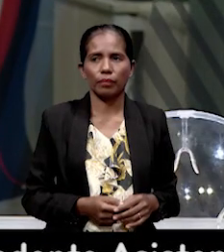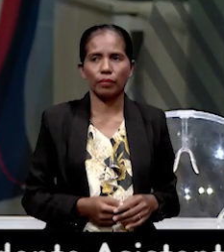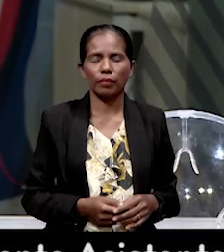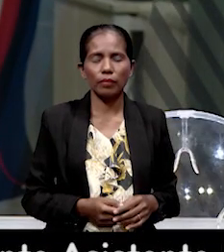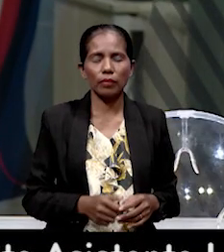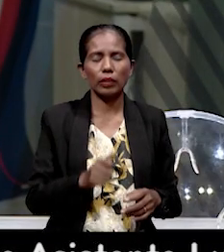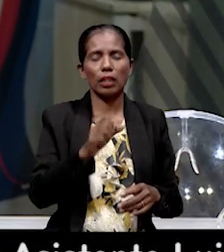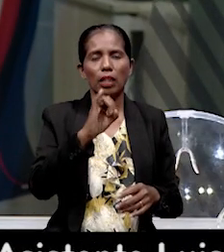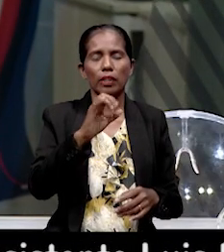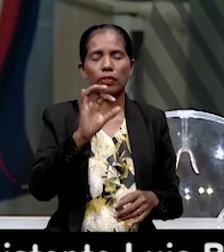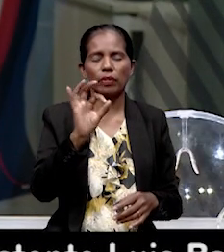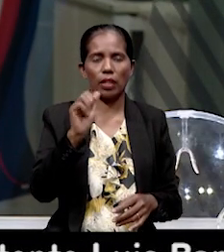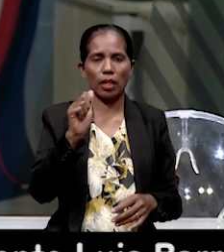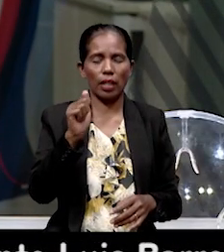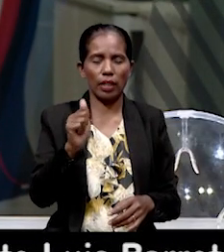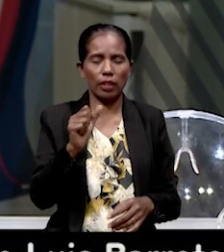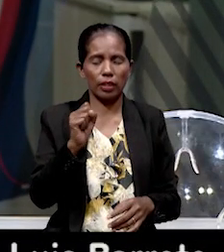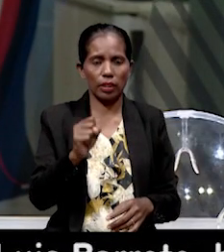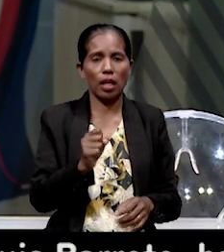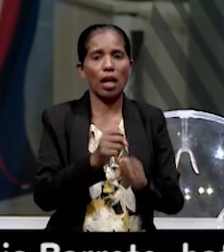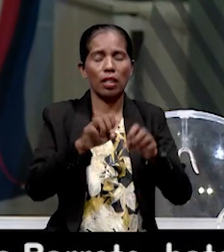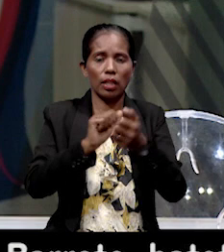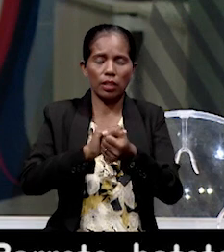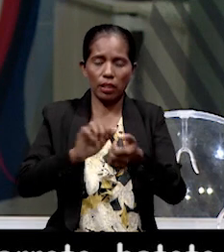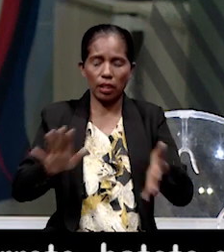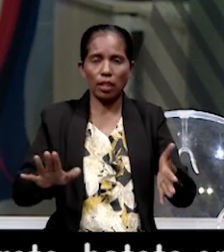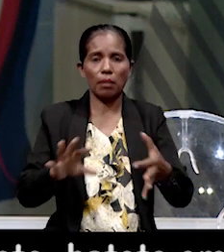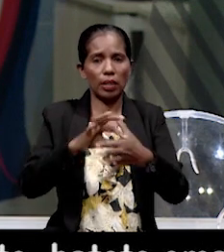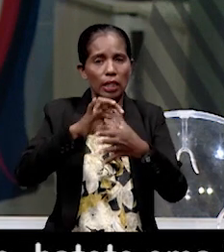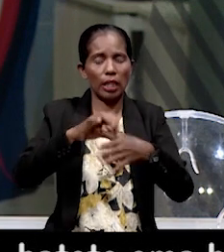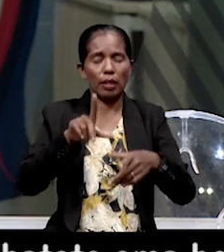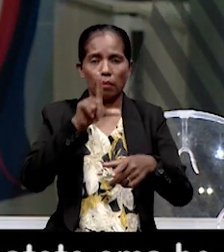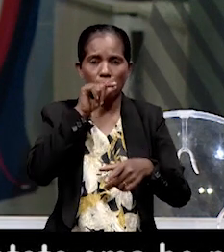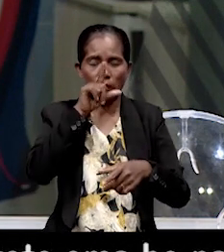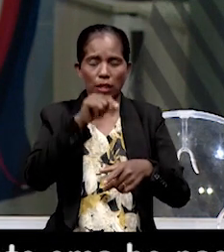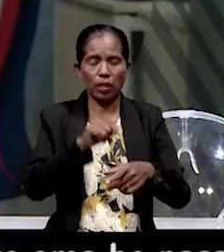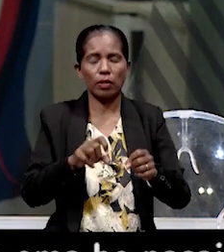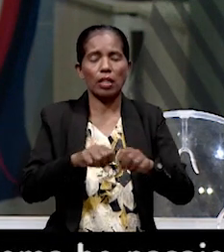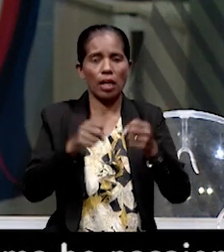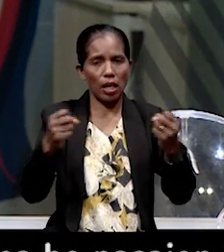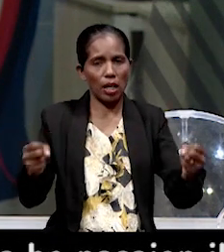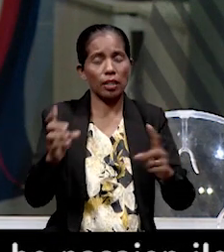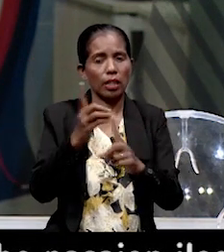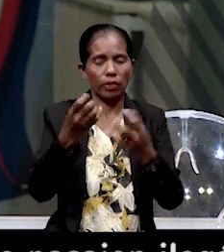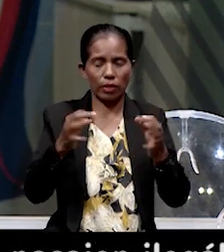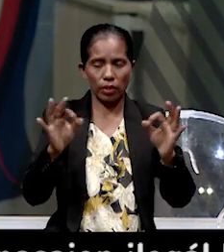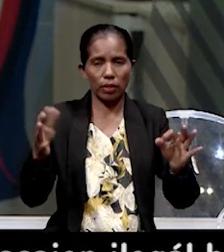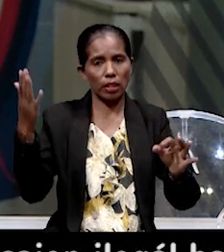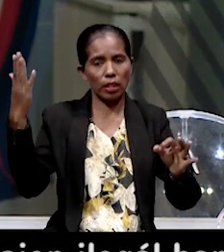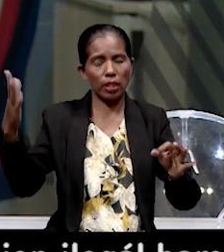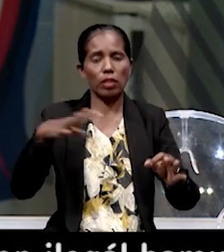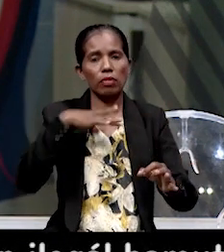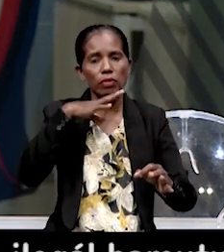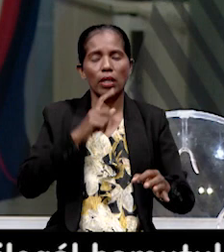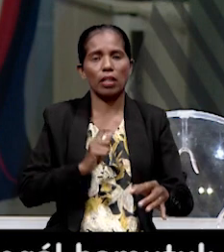Ai faesa halo destruição banang manu liu prazu falung rihung ida resing iha centro lixo tibar.